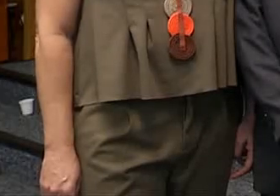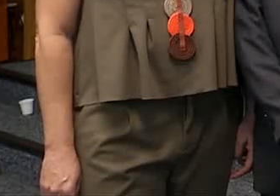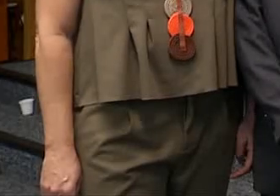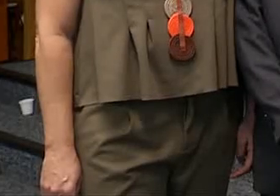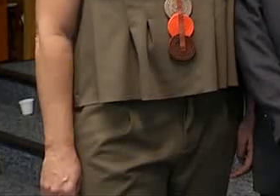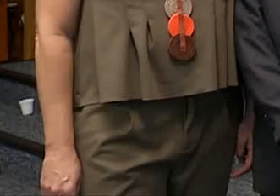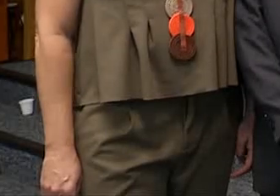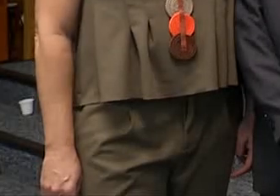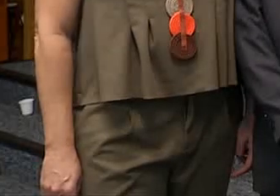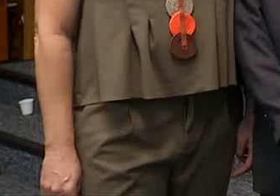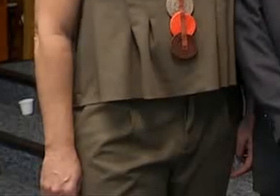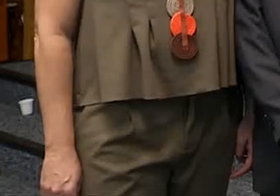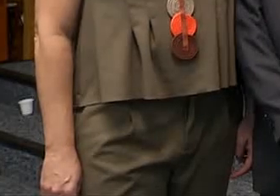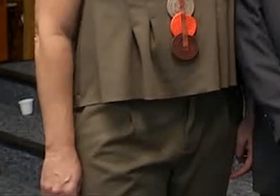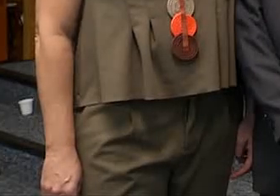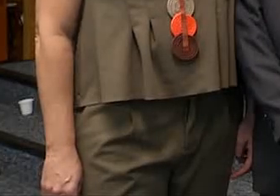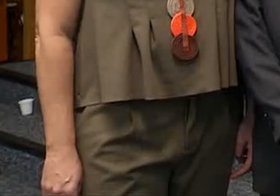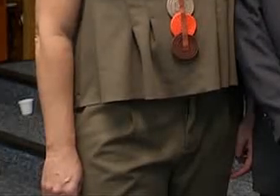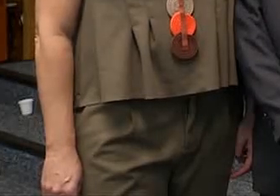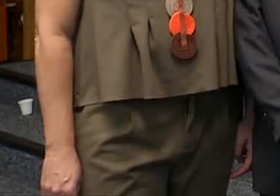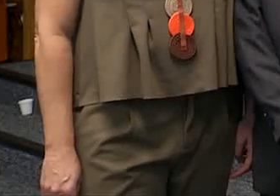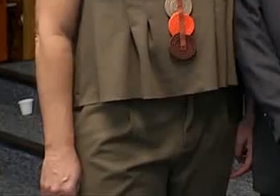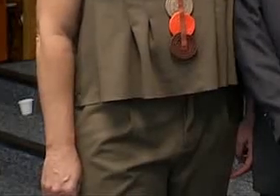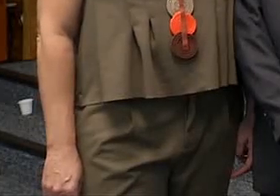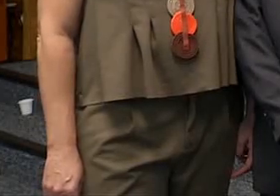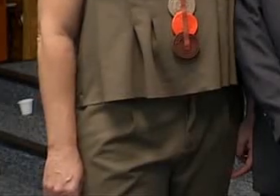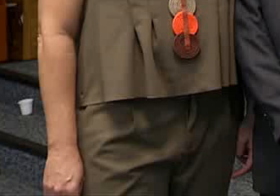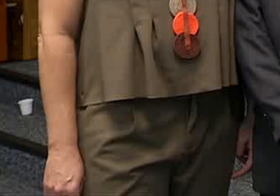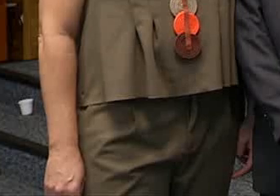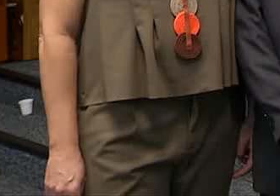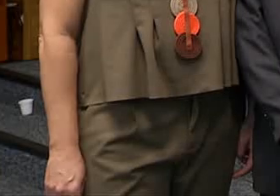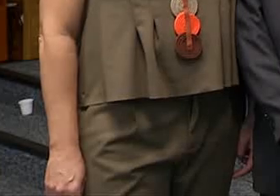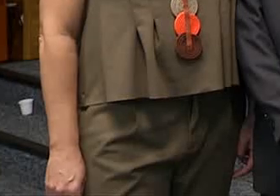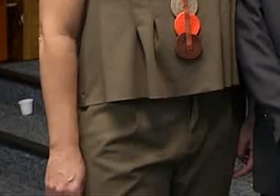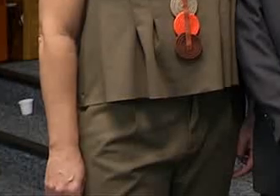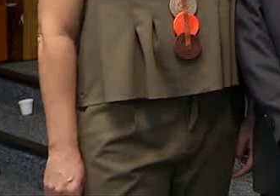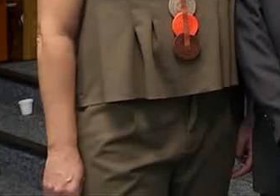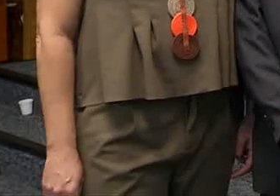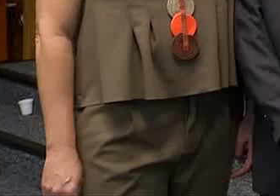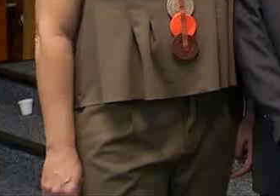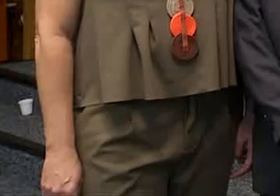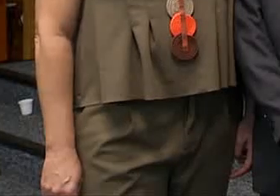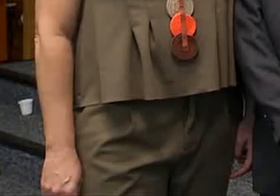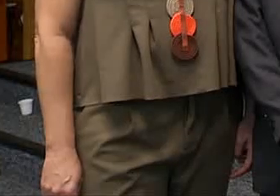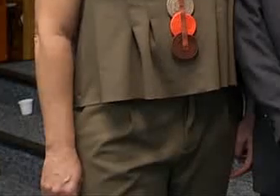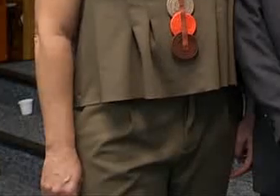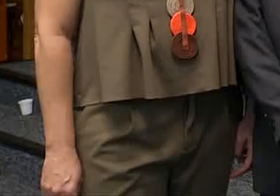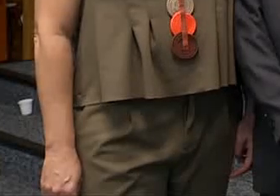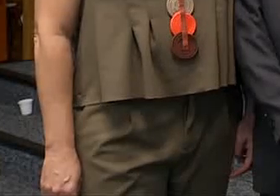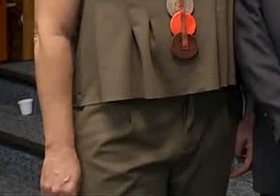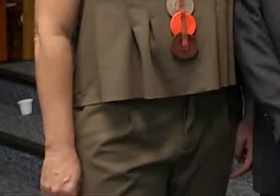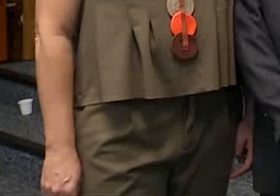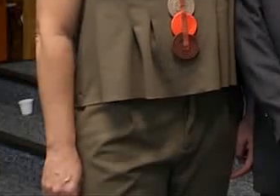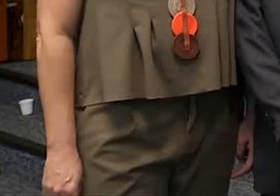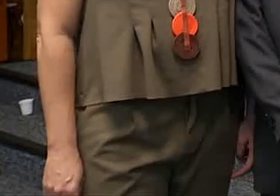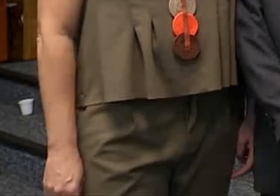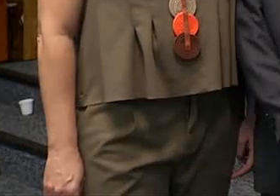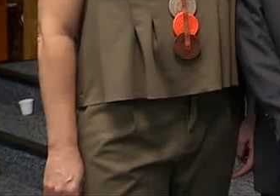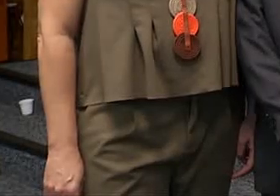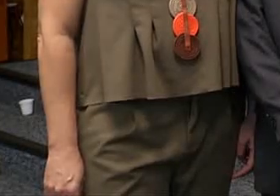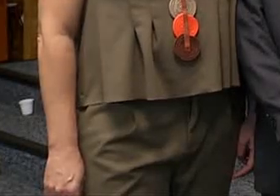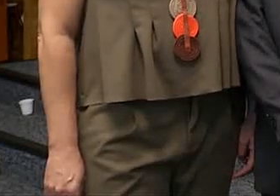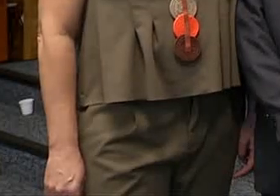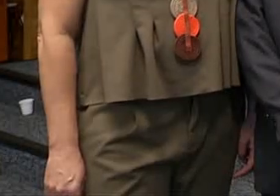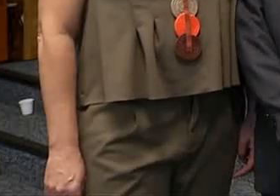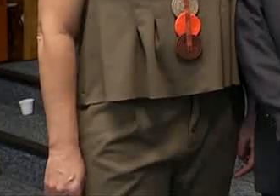exerceu o cargo de membro do Conselho de Administração de 2009 até 2020. E por todo o cuidado com a área da